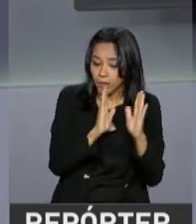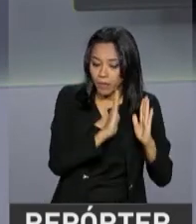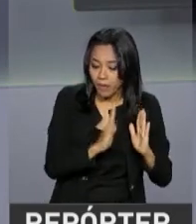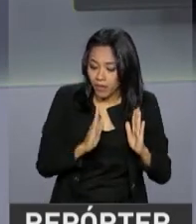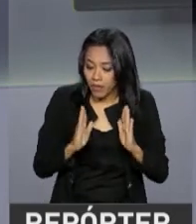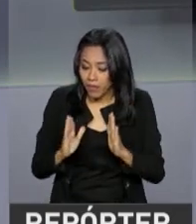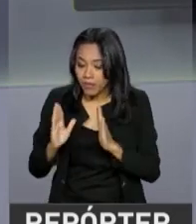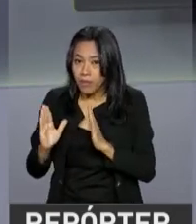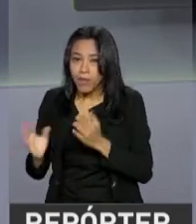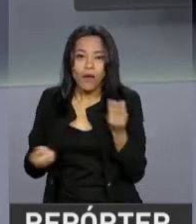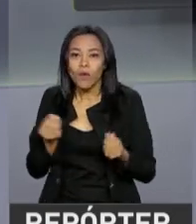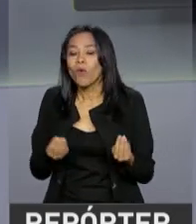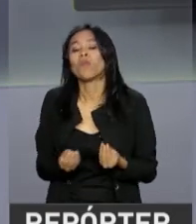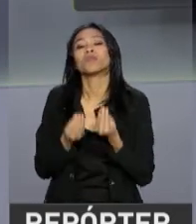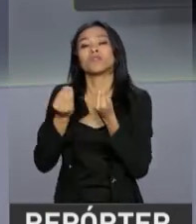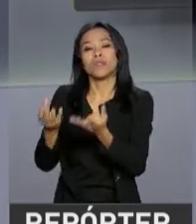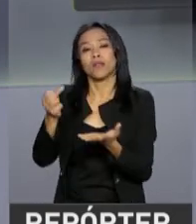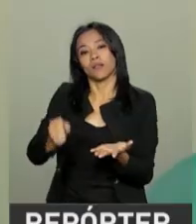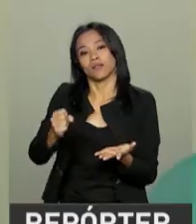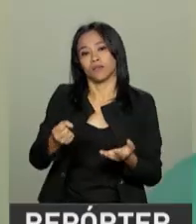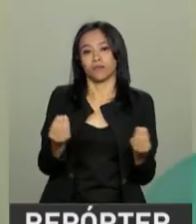passo para a doação de leite materno.